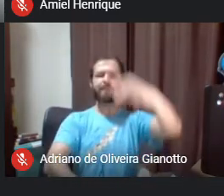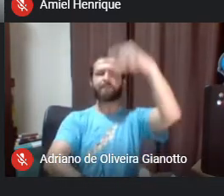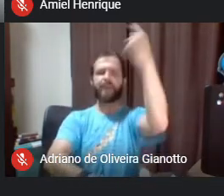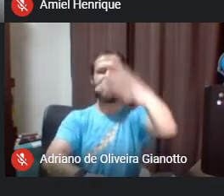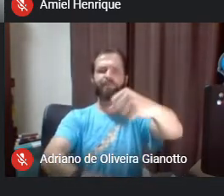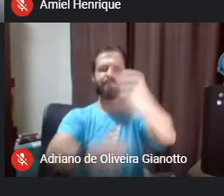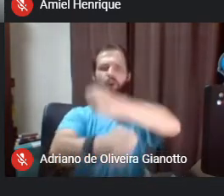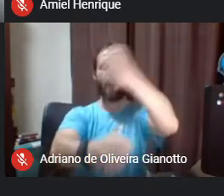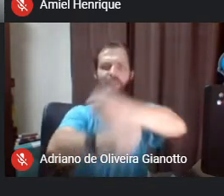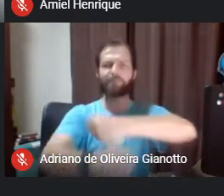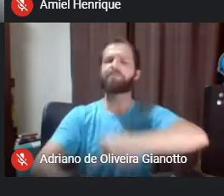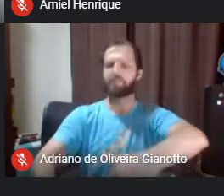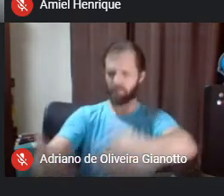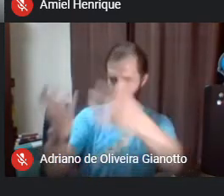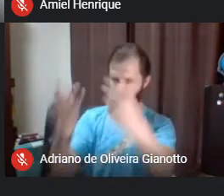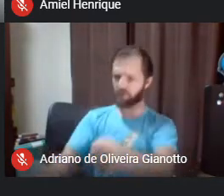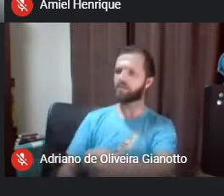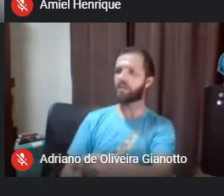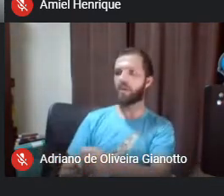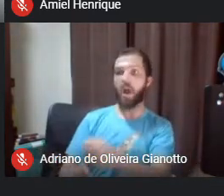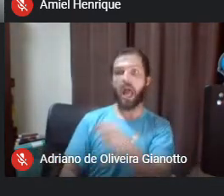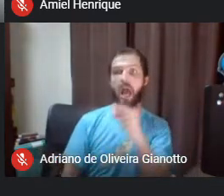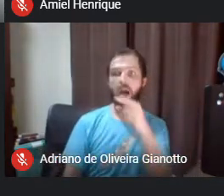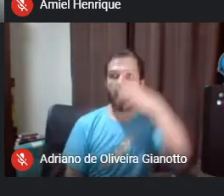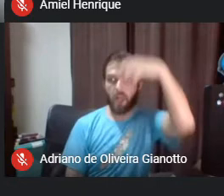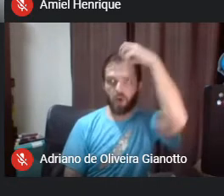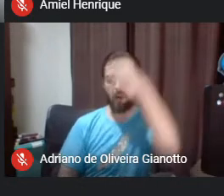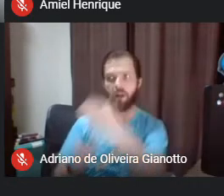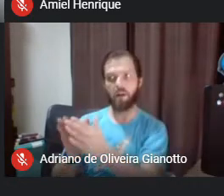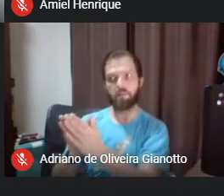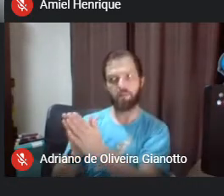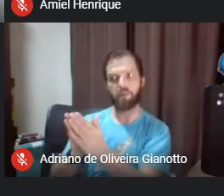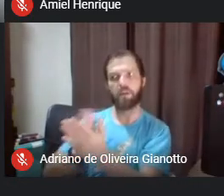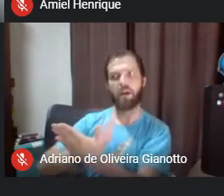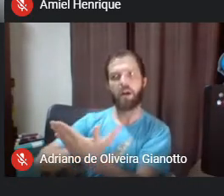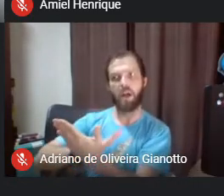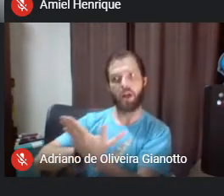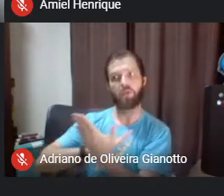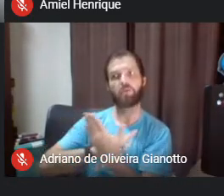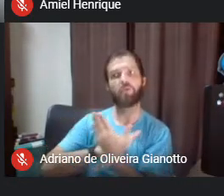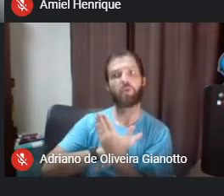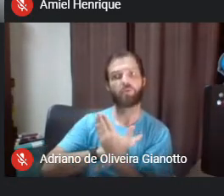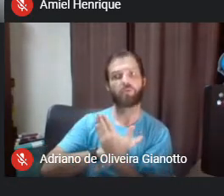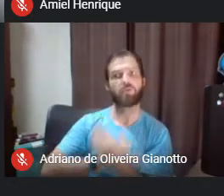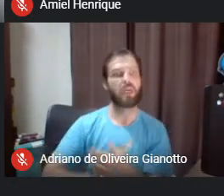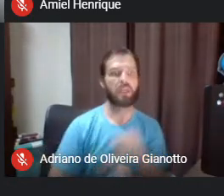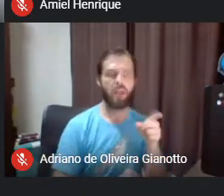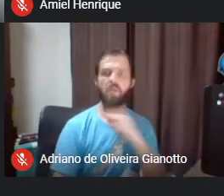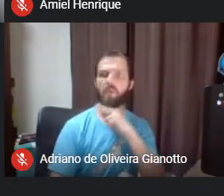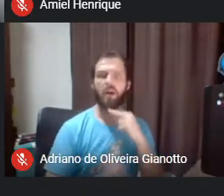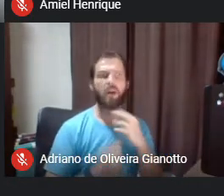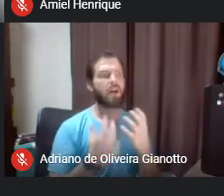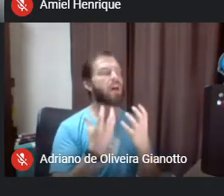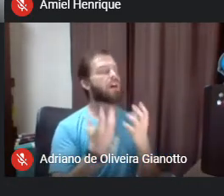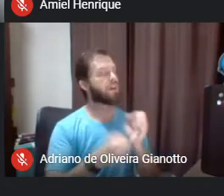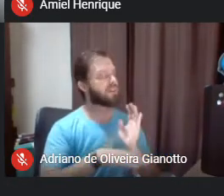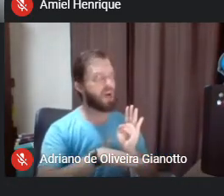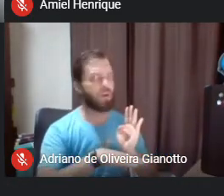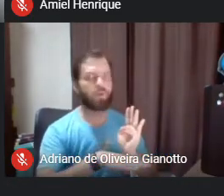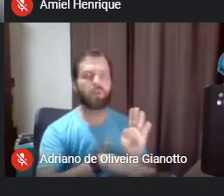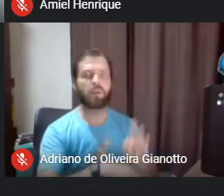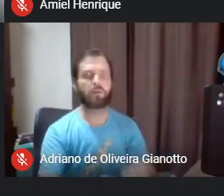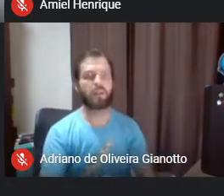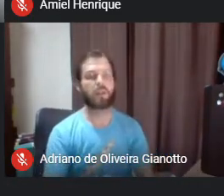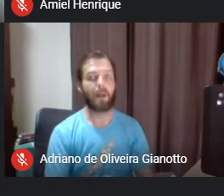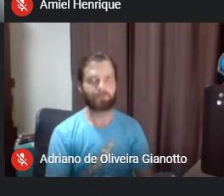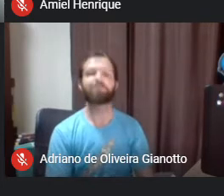assim, olha, aceito. Vamos construir isso sim, aceito. E o rei pediu, falou, olha, mas eu peço a sua ajuda. O